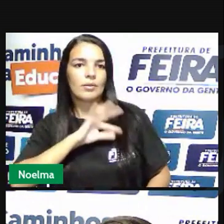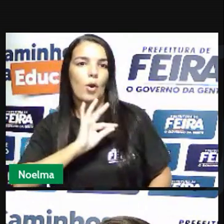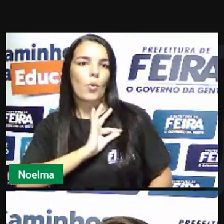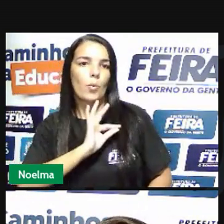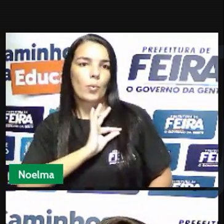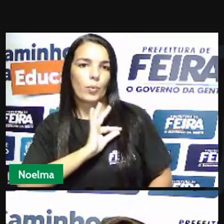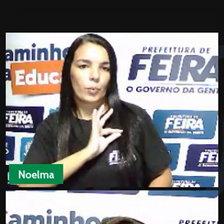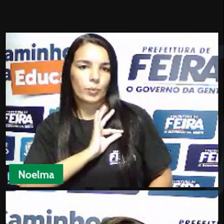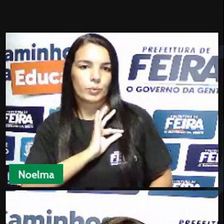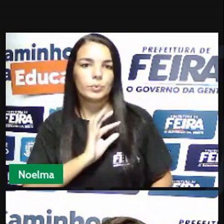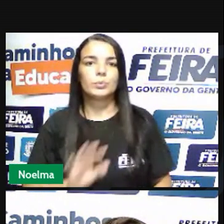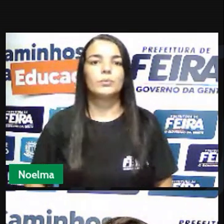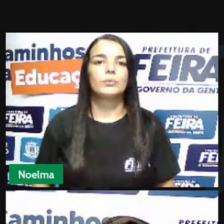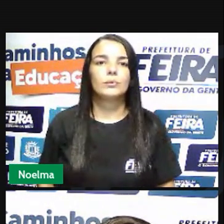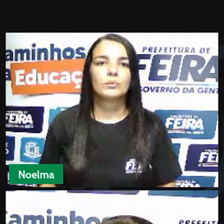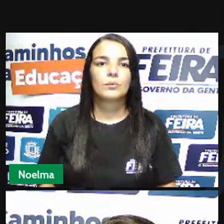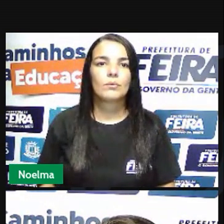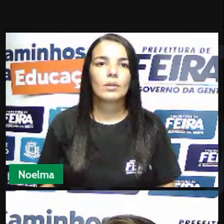né, dos soldados.